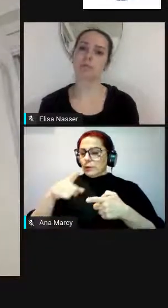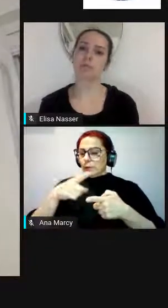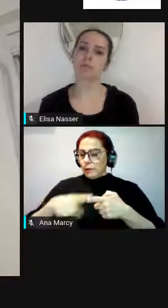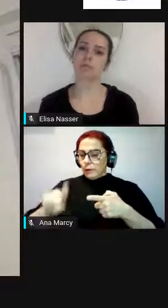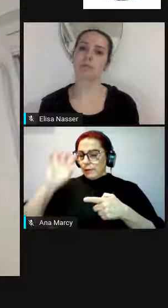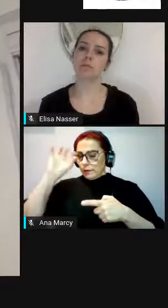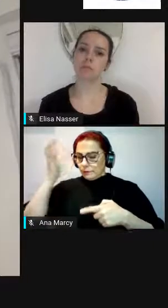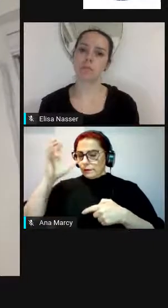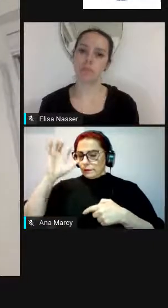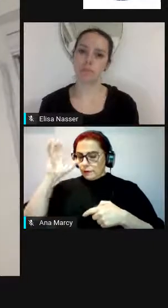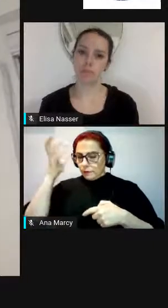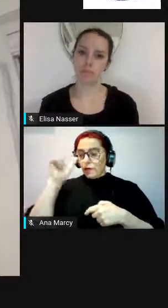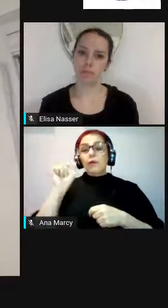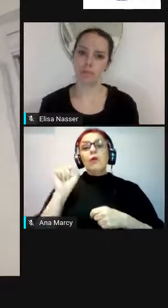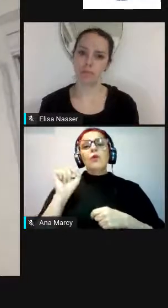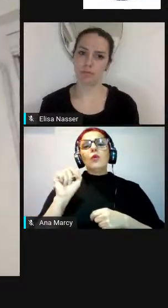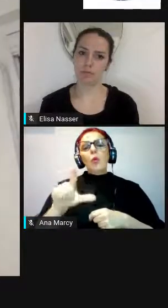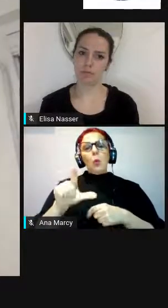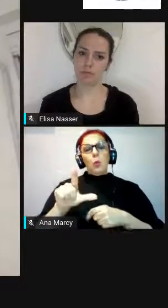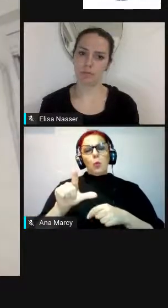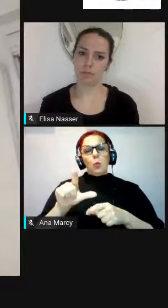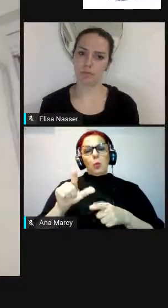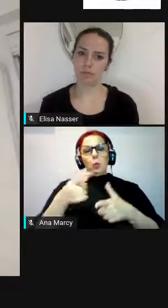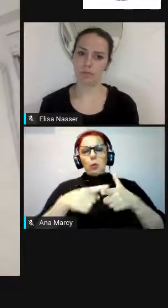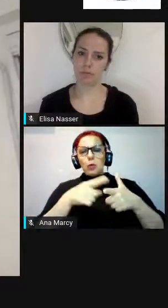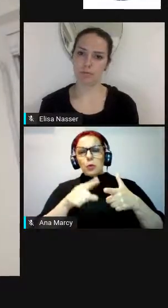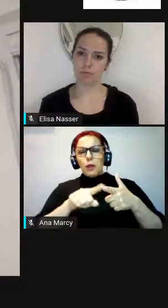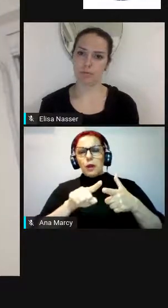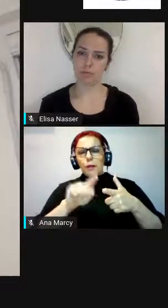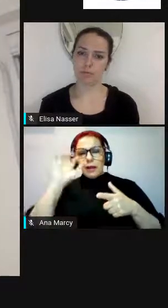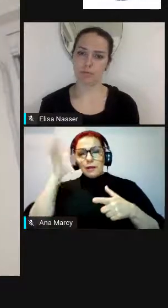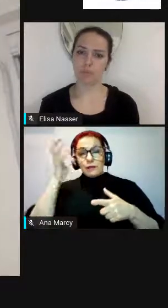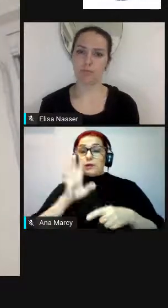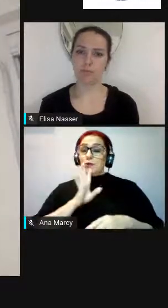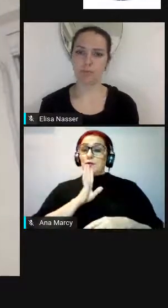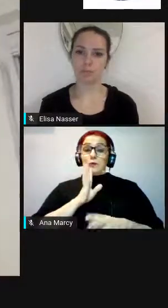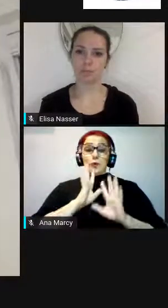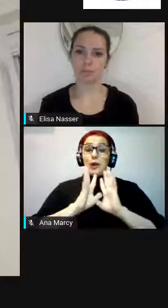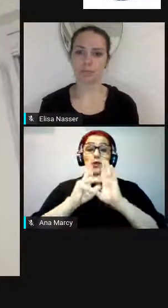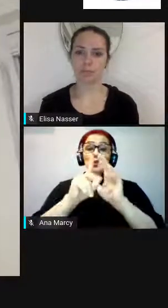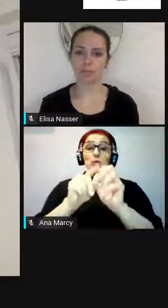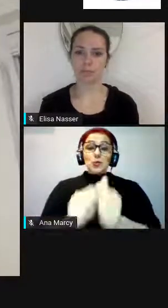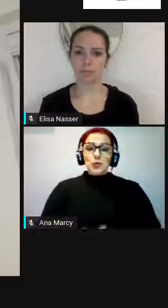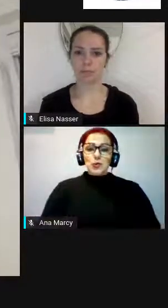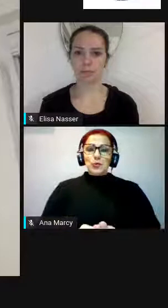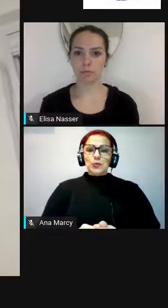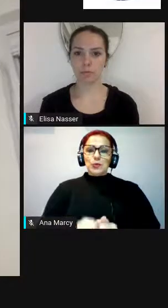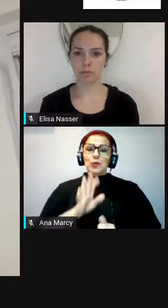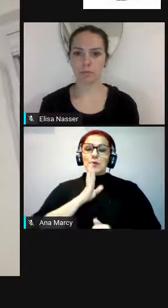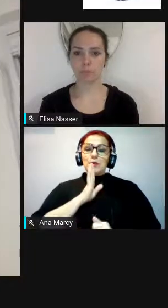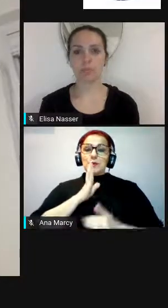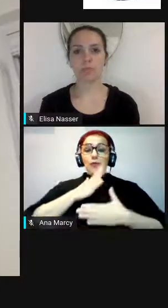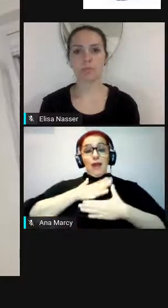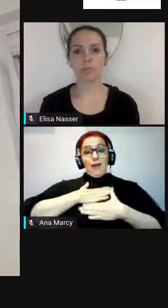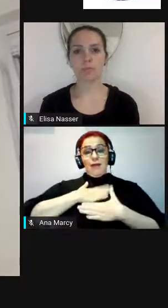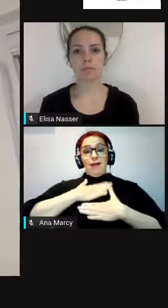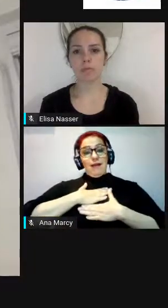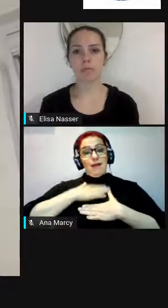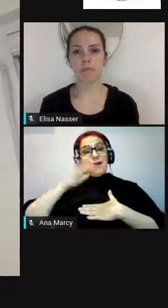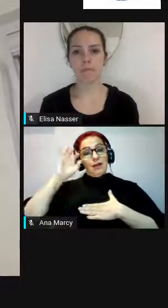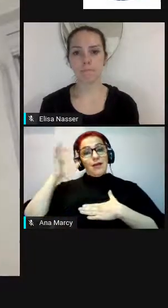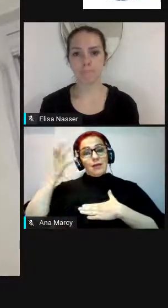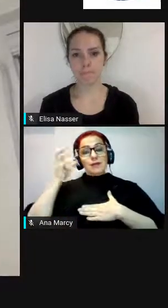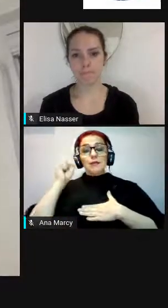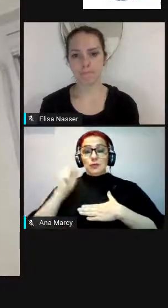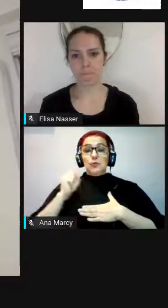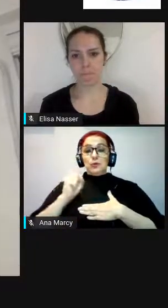quais tipos de problemas que eu vou resolver eu não eu não conheço todos os problemas que nós biólogos podemos resolver eu conheço o seu resolvo né acho que eu